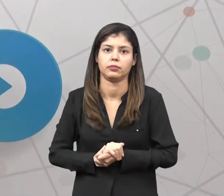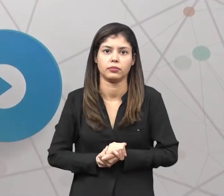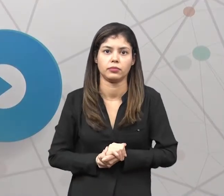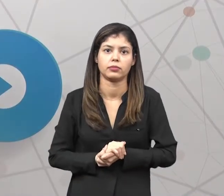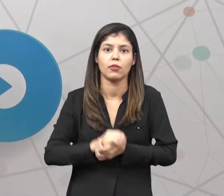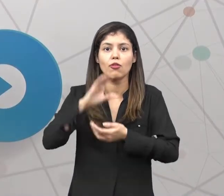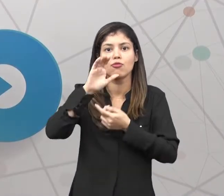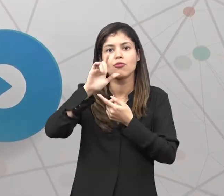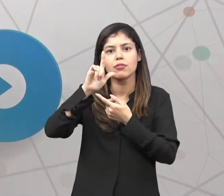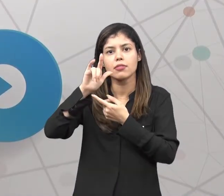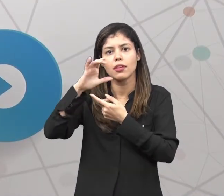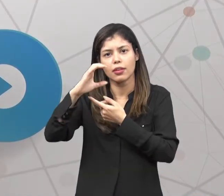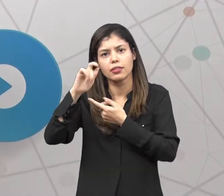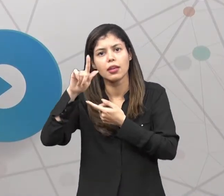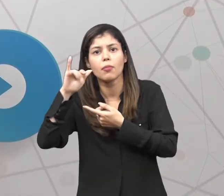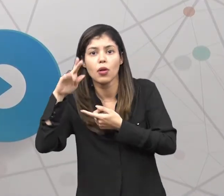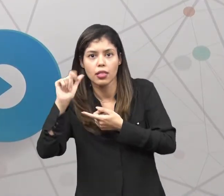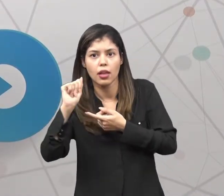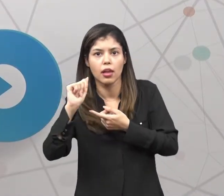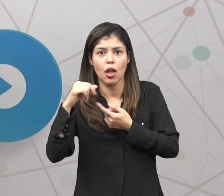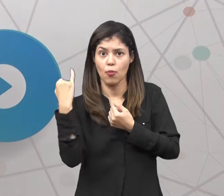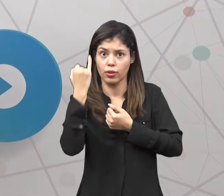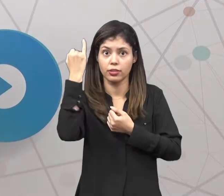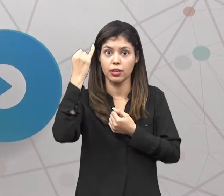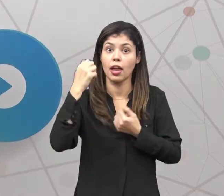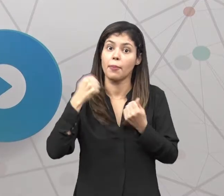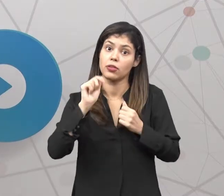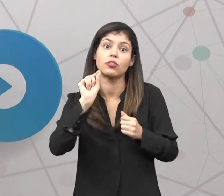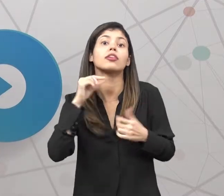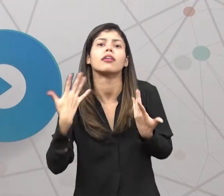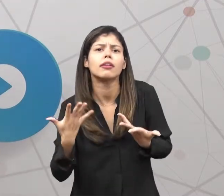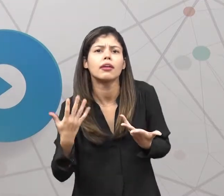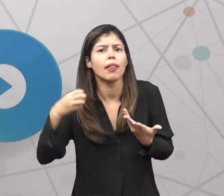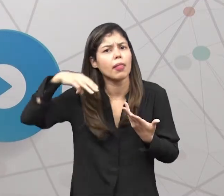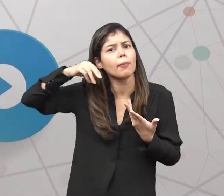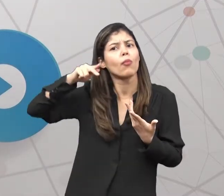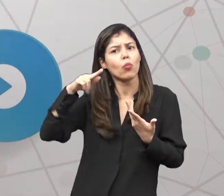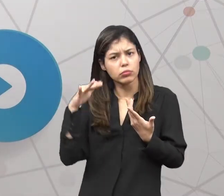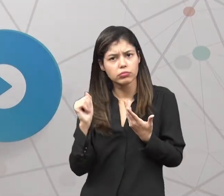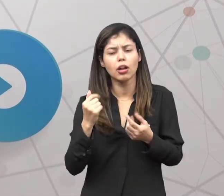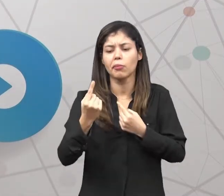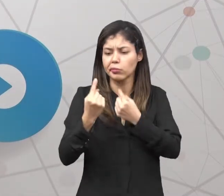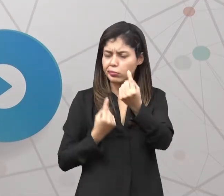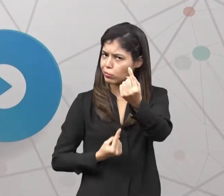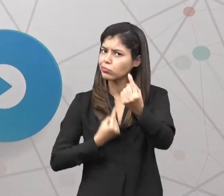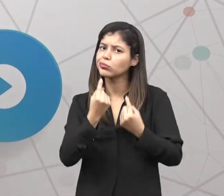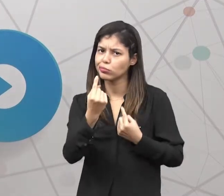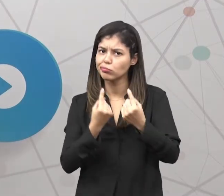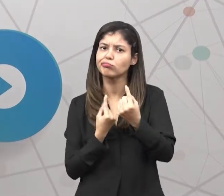do Cebolinha. Ele é o personagem principal, mas ele precisou de quem? Precisou da Mônica para interagir com ele.